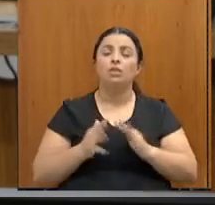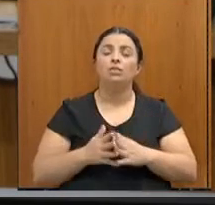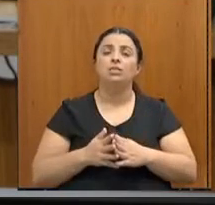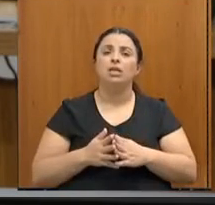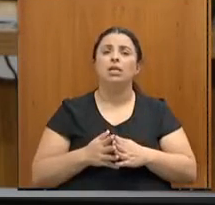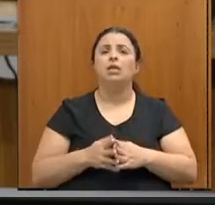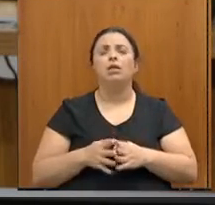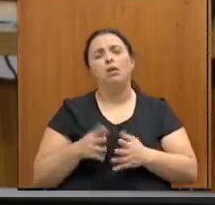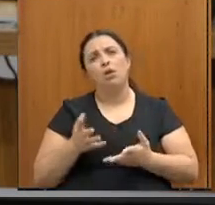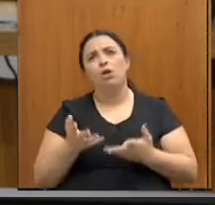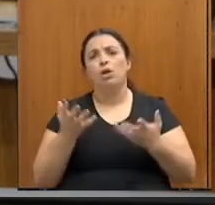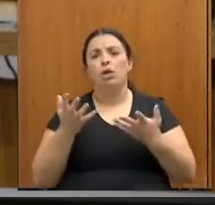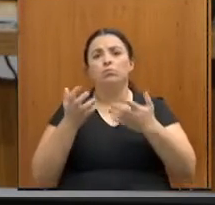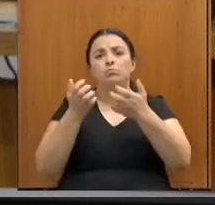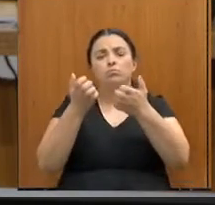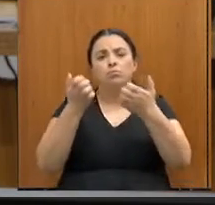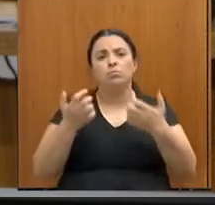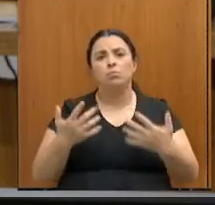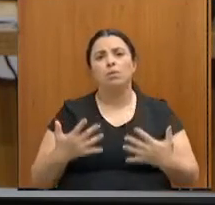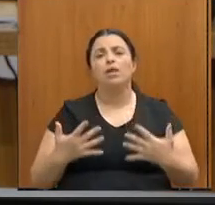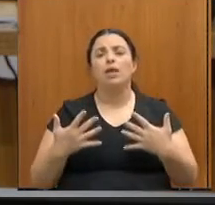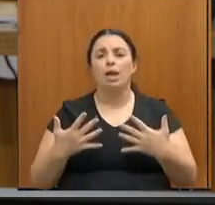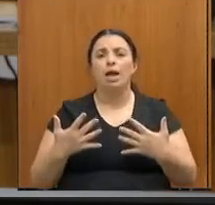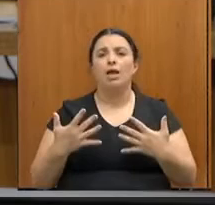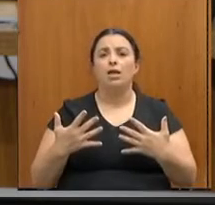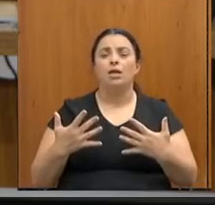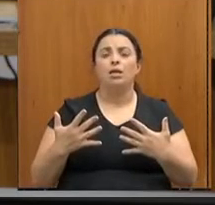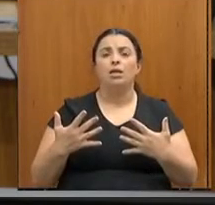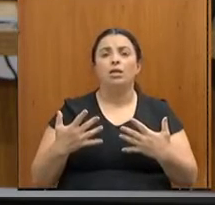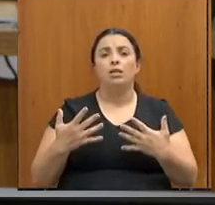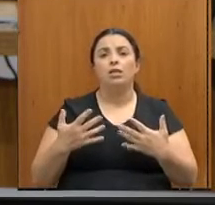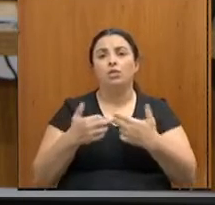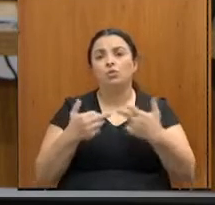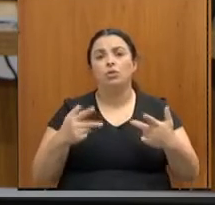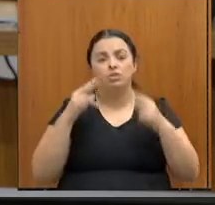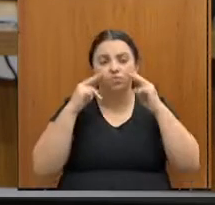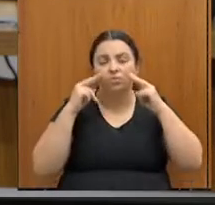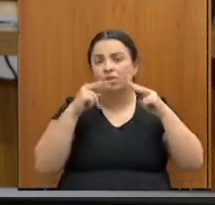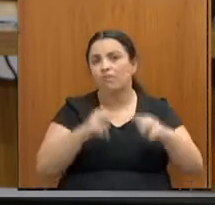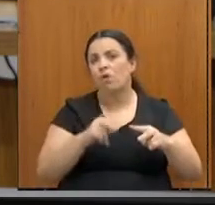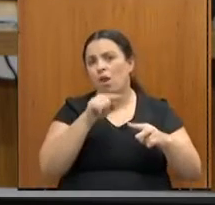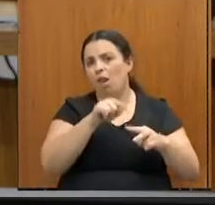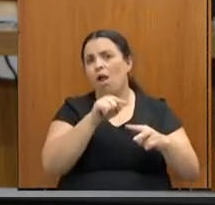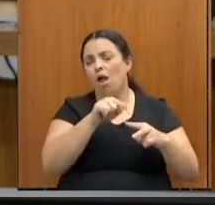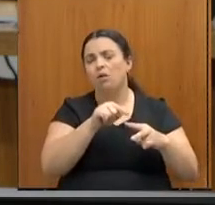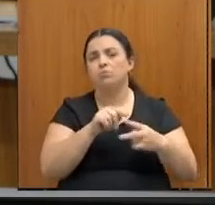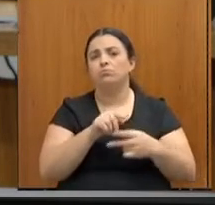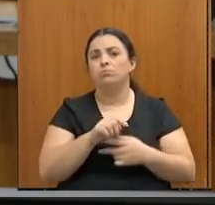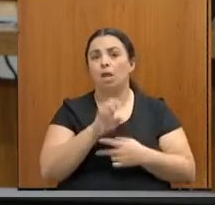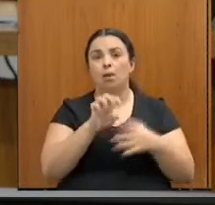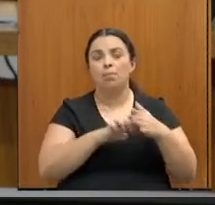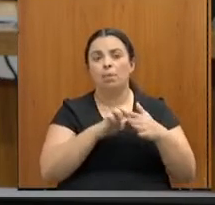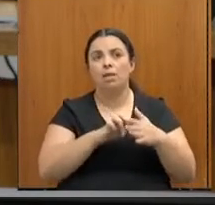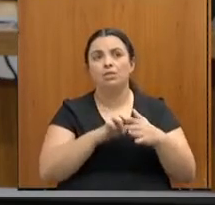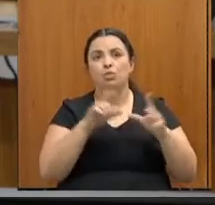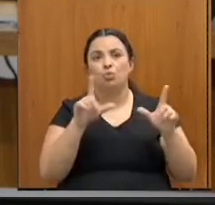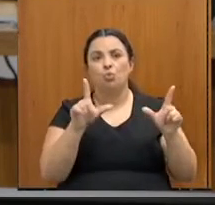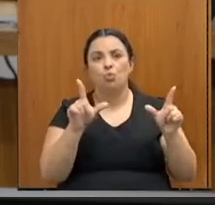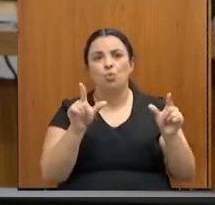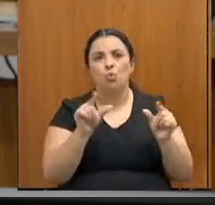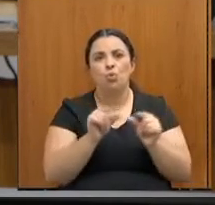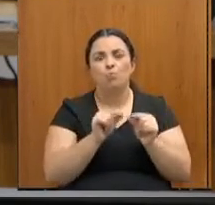o um pouco daquilo que o senhor viu né do ponto de vista aí do julgamento